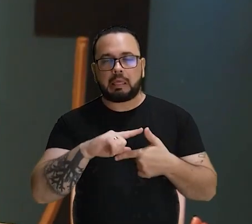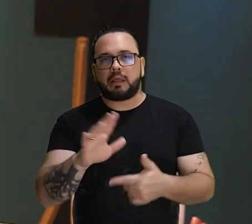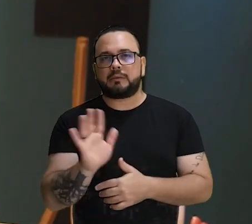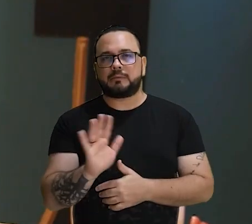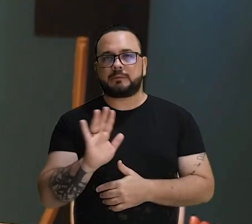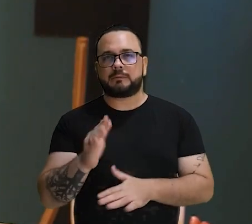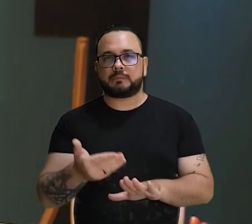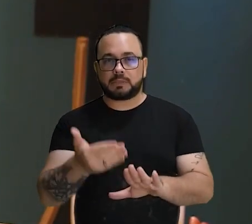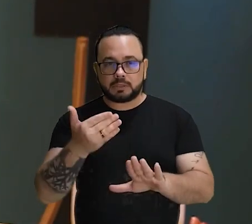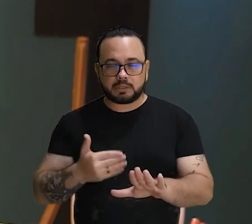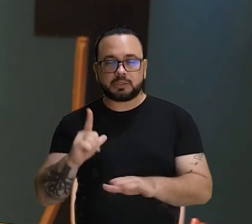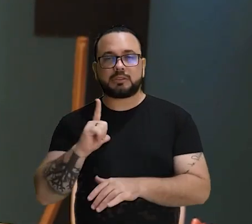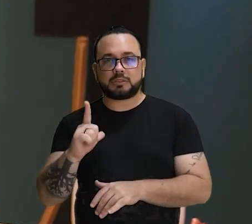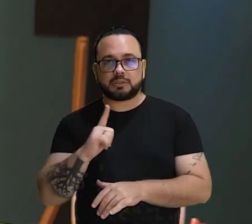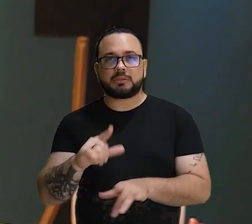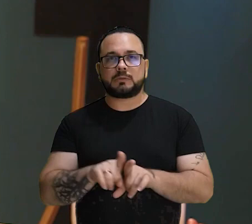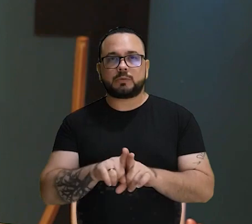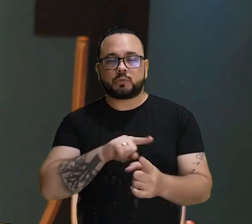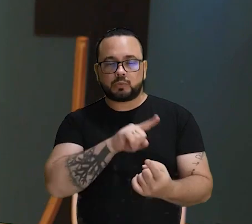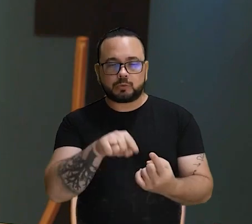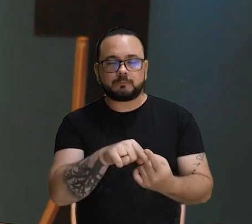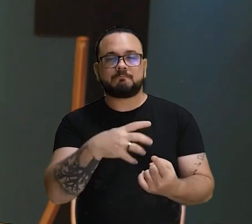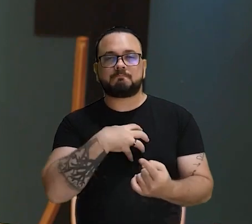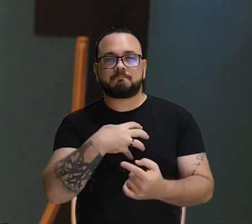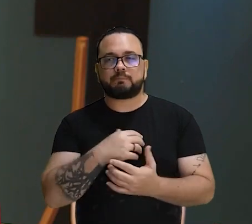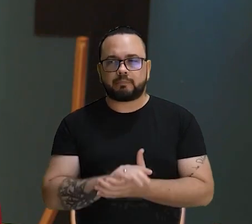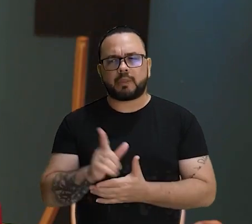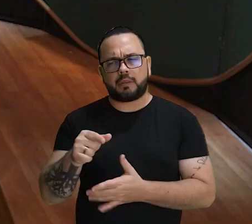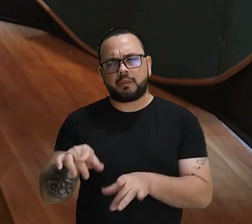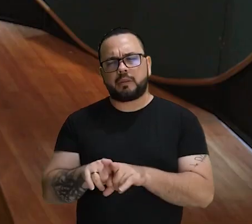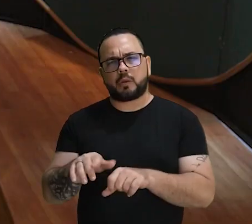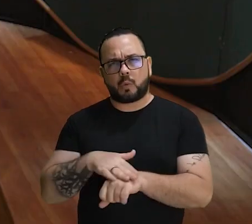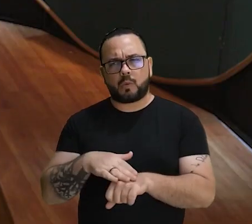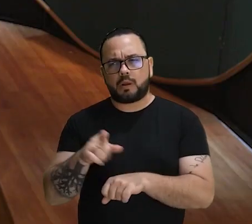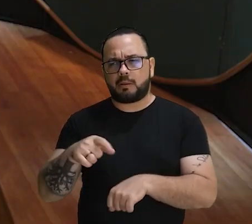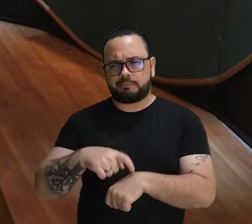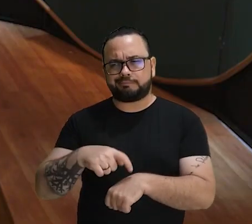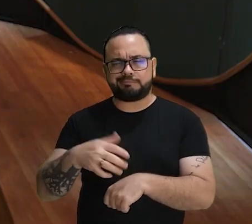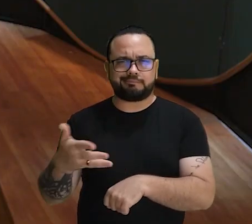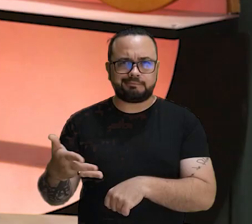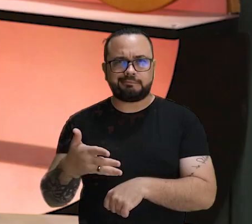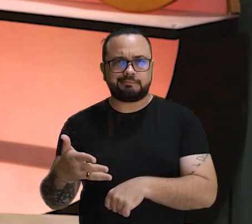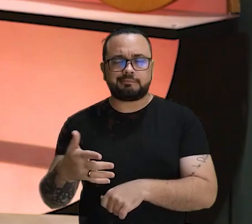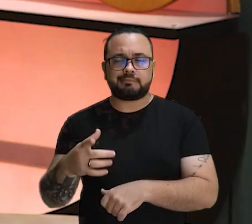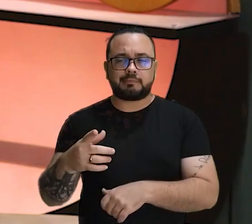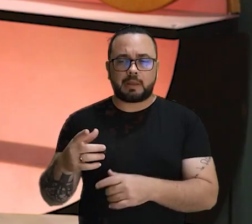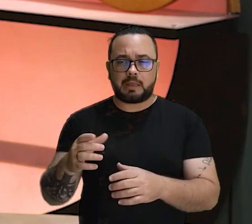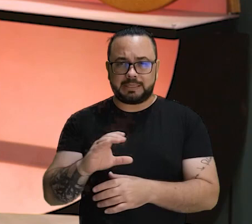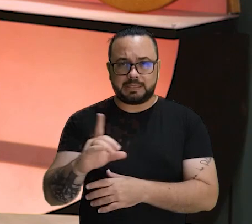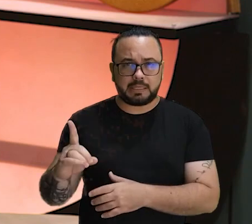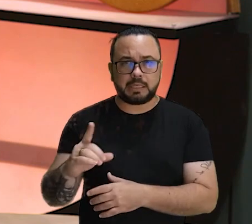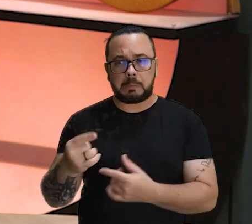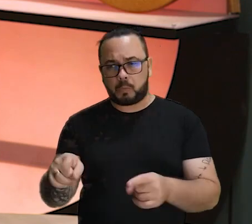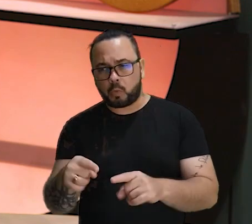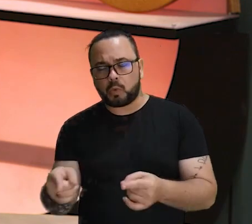Mas aqui tinha um sentido antes do que a gente está vivendo agora, de ser o que é. Sim. E o que a gente estava falando também de momentos, né? Acho que é um disco que acaba